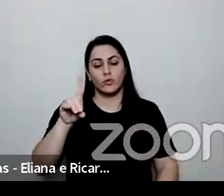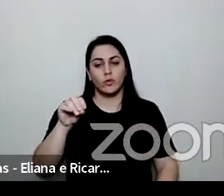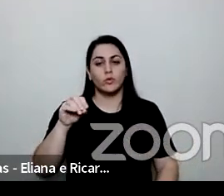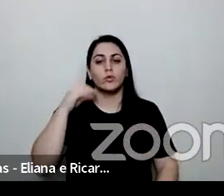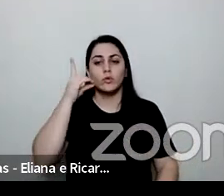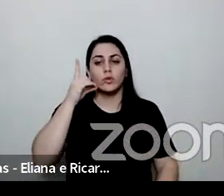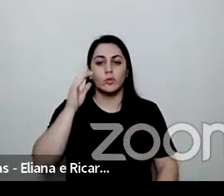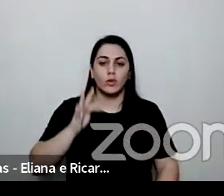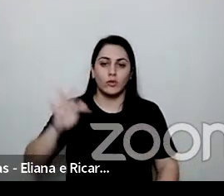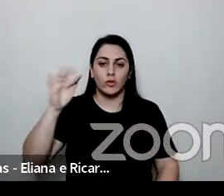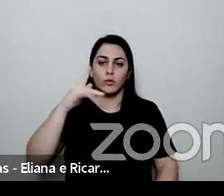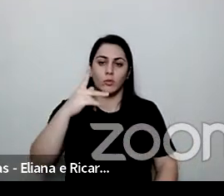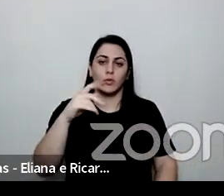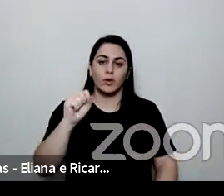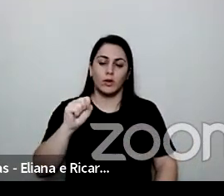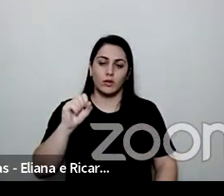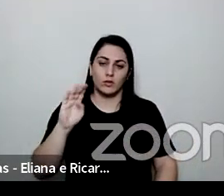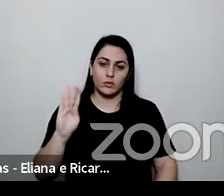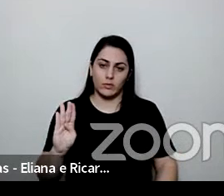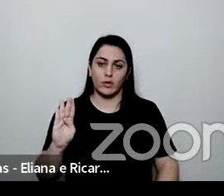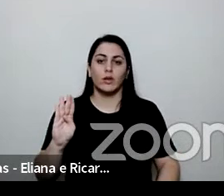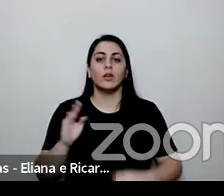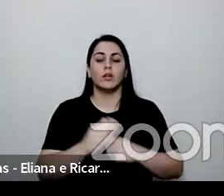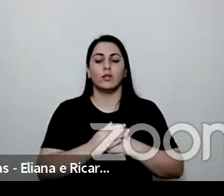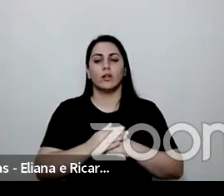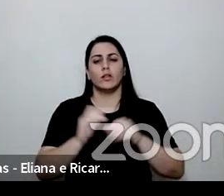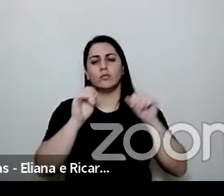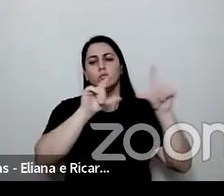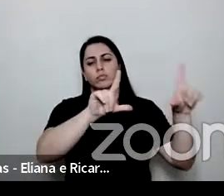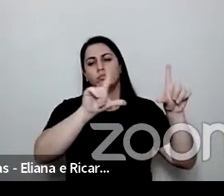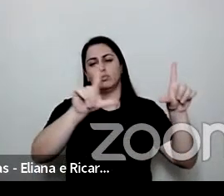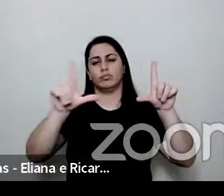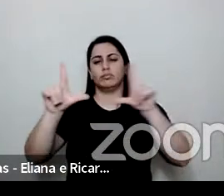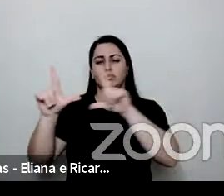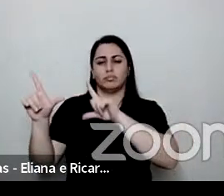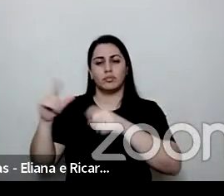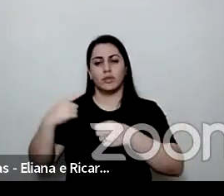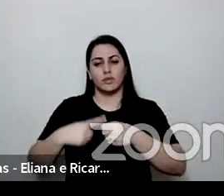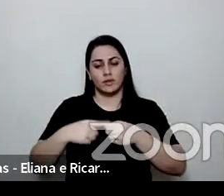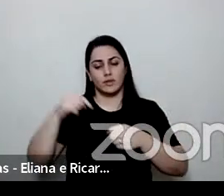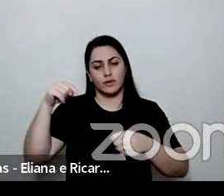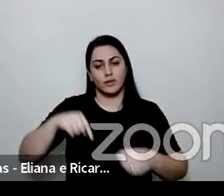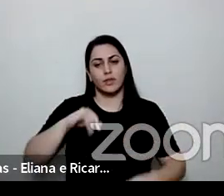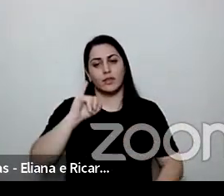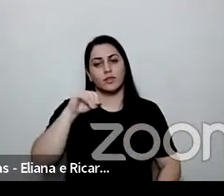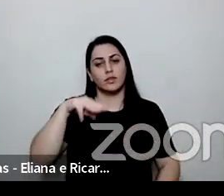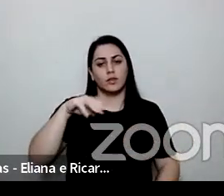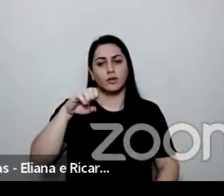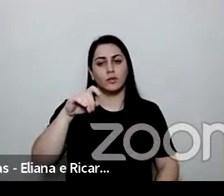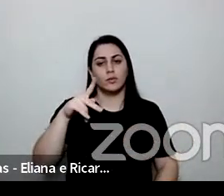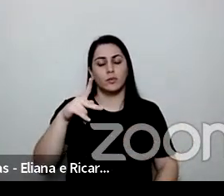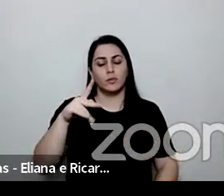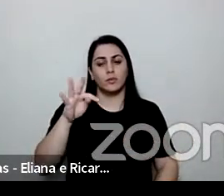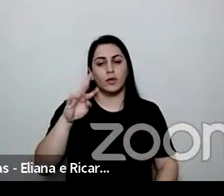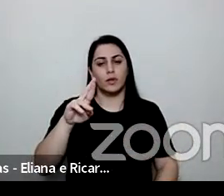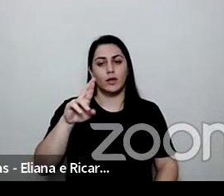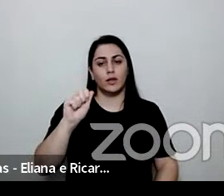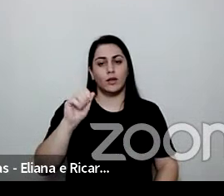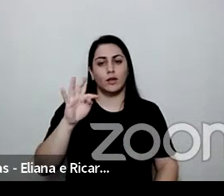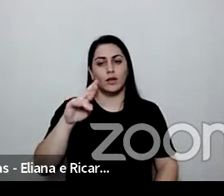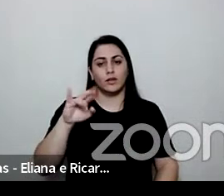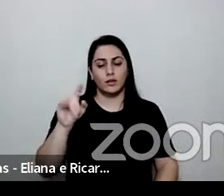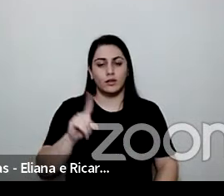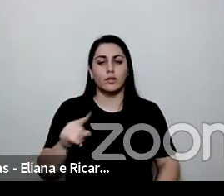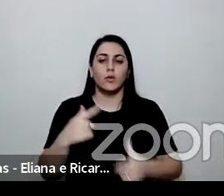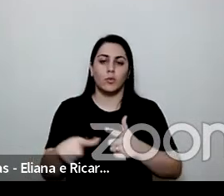pelo partido PSD então pré-candidato a divulgar farmácia e filhote dose espalhados pela cidade de Imperatriz adjacente o efeito a controvérsia